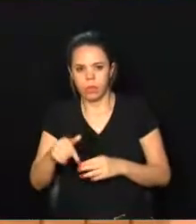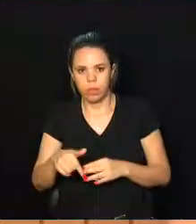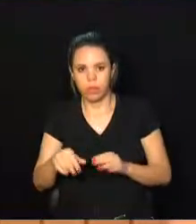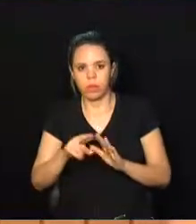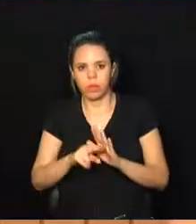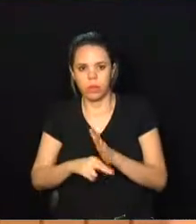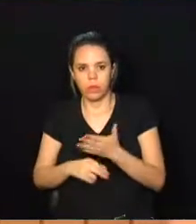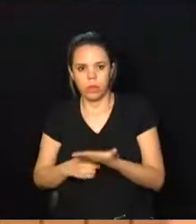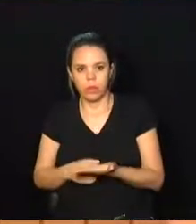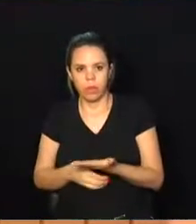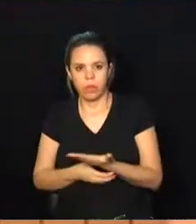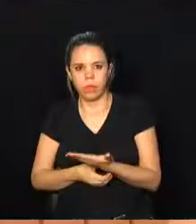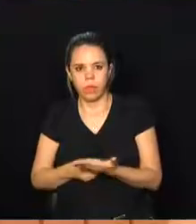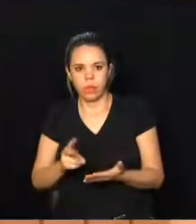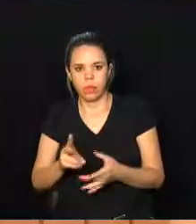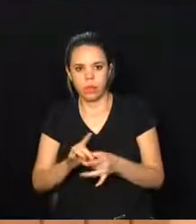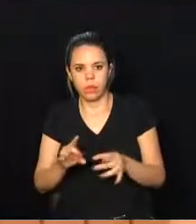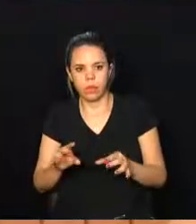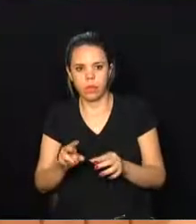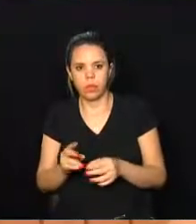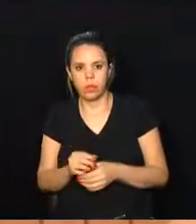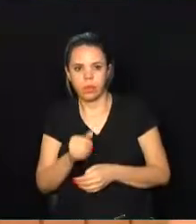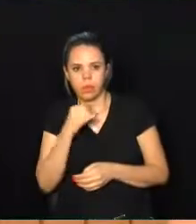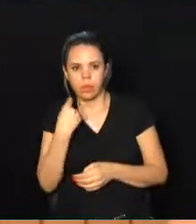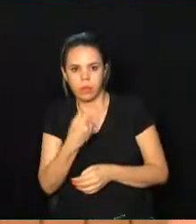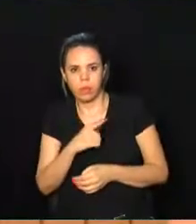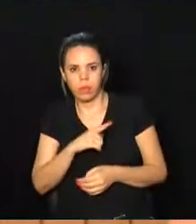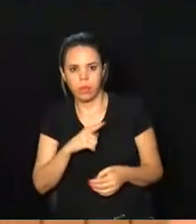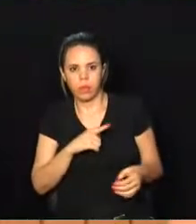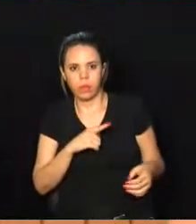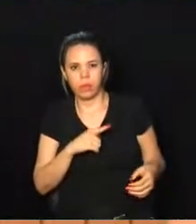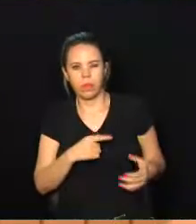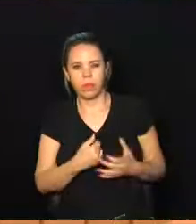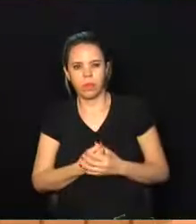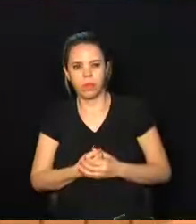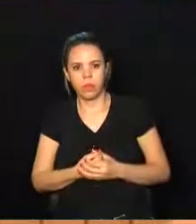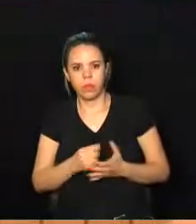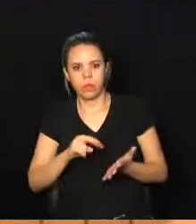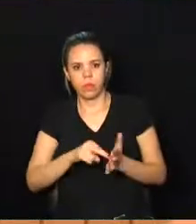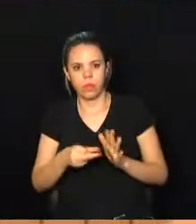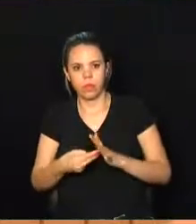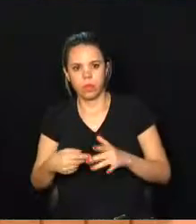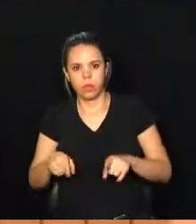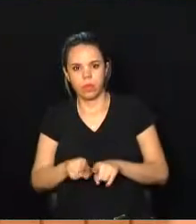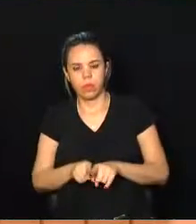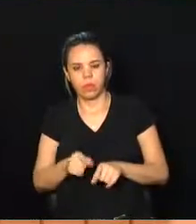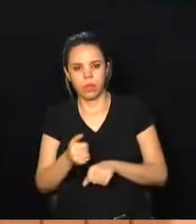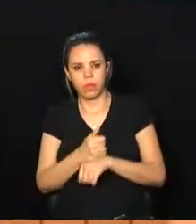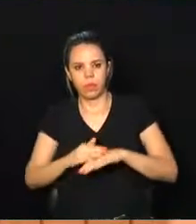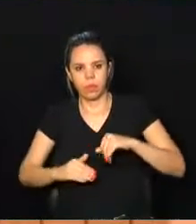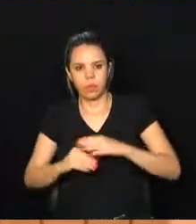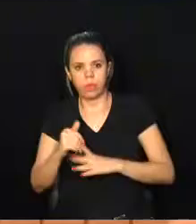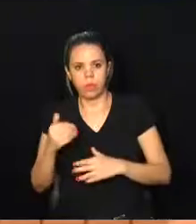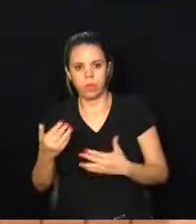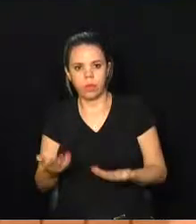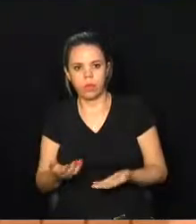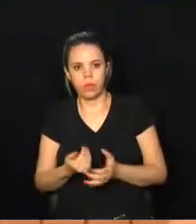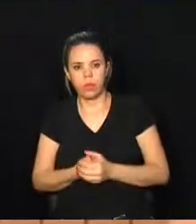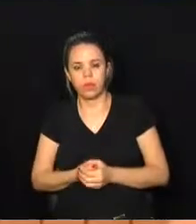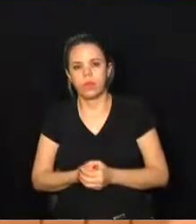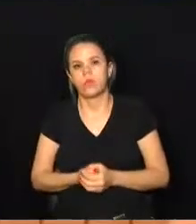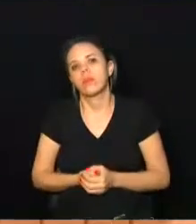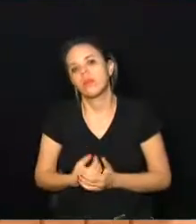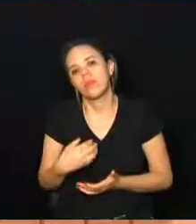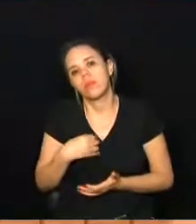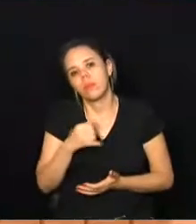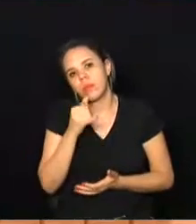regra, vai sempre ficar aquela questão onde a gente tem a interpretação do profissional de uma